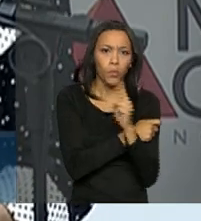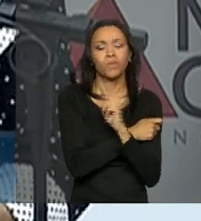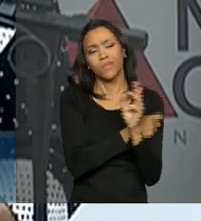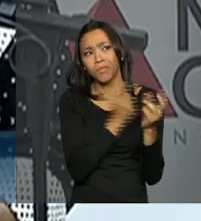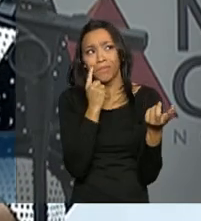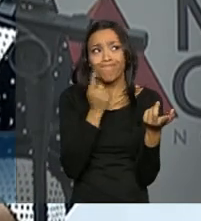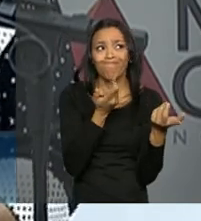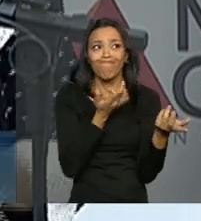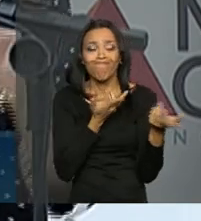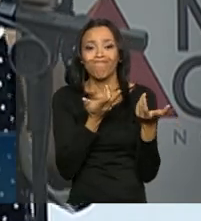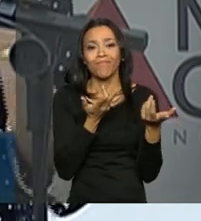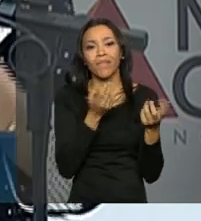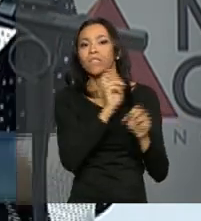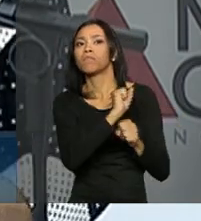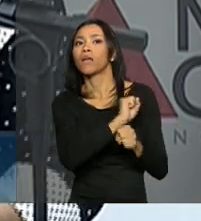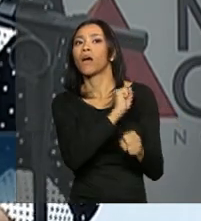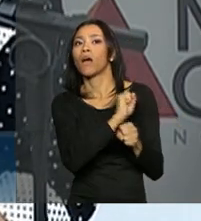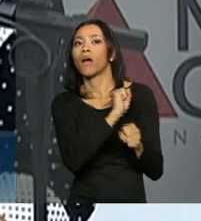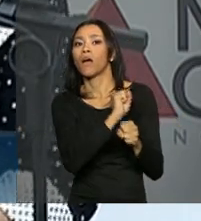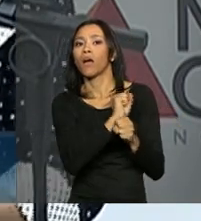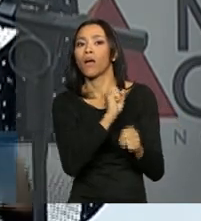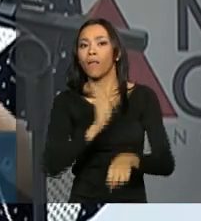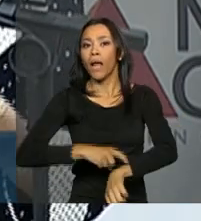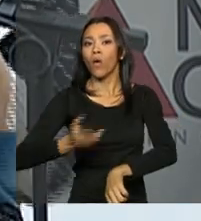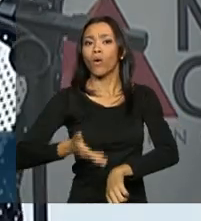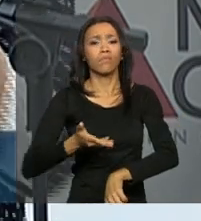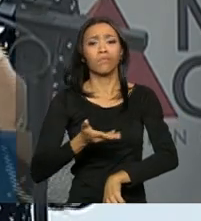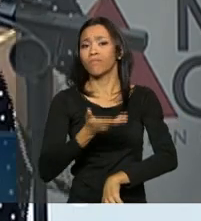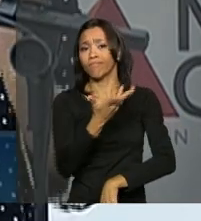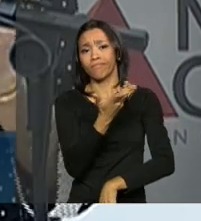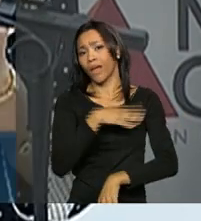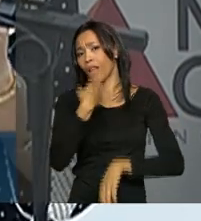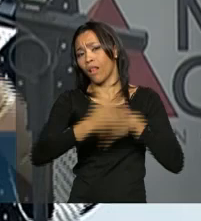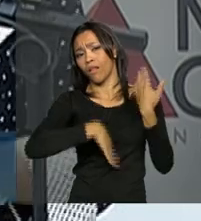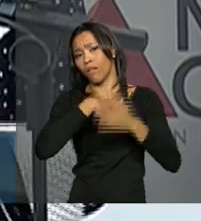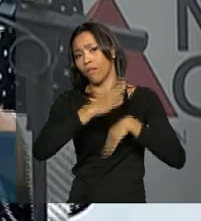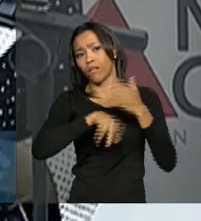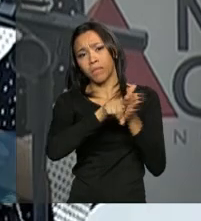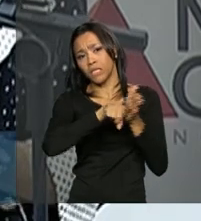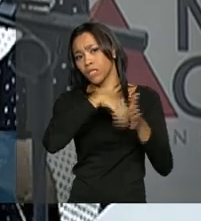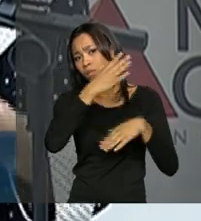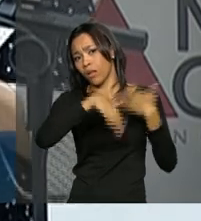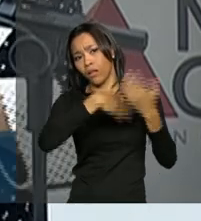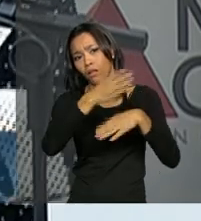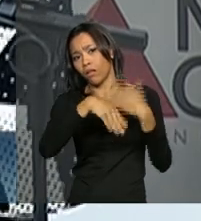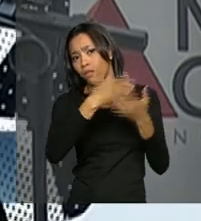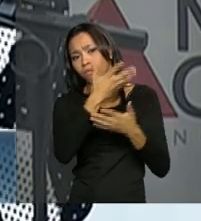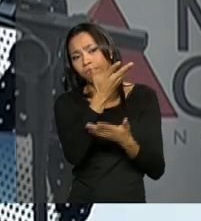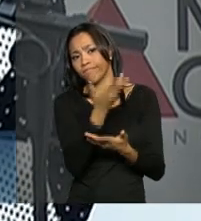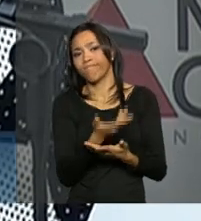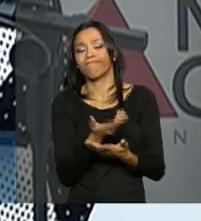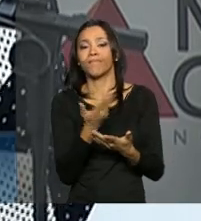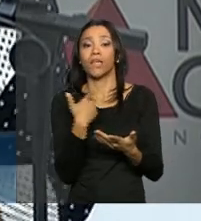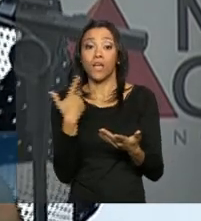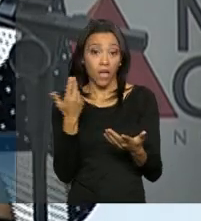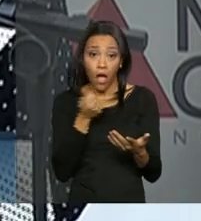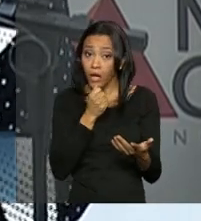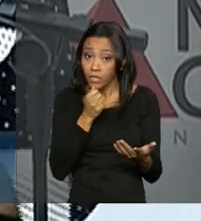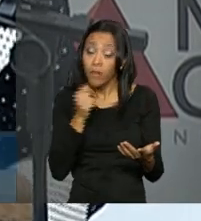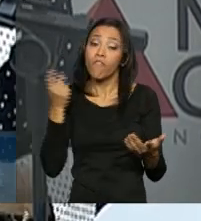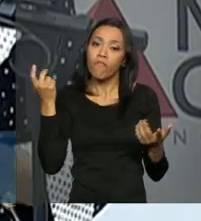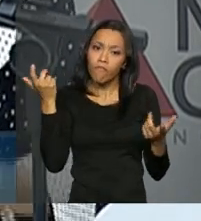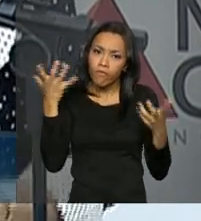tratativas, mas não podemos contar com isso agora. Então, até lá, o que, temos de fazer? Temos de eliminar